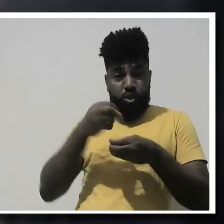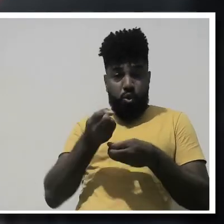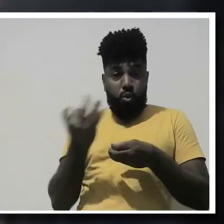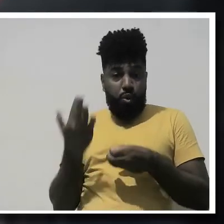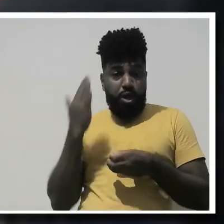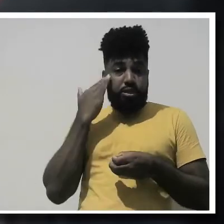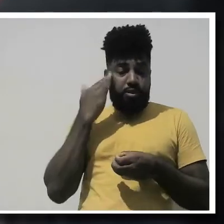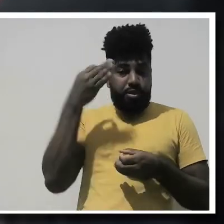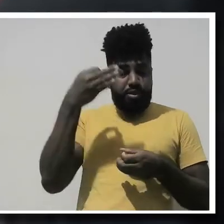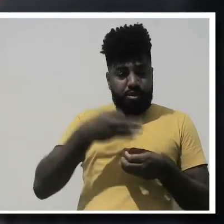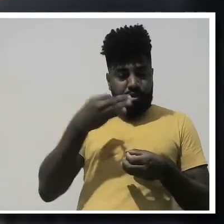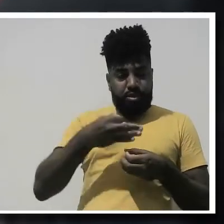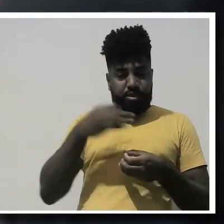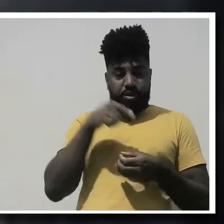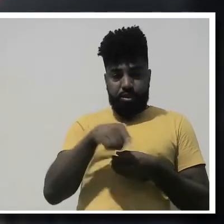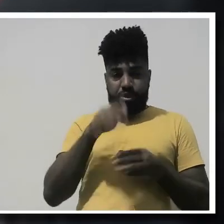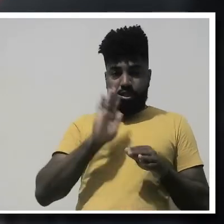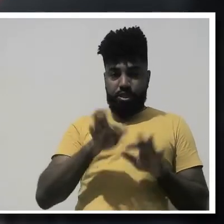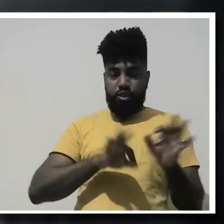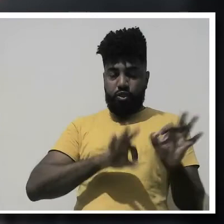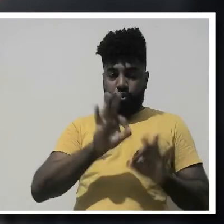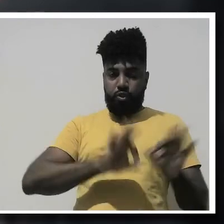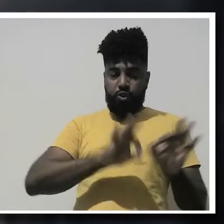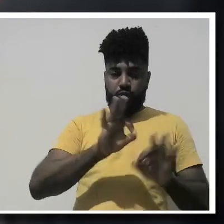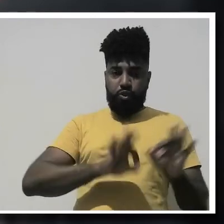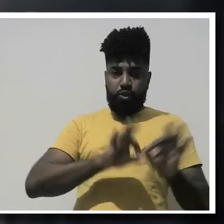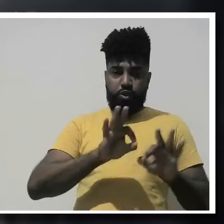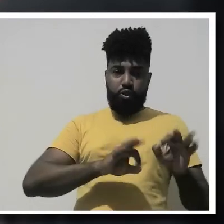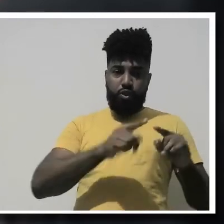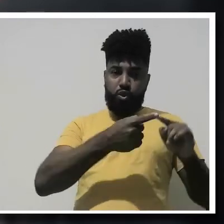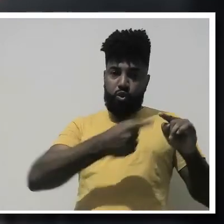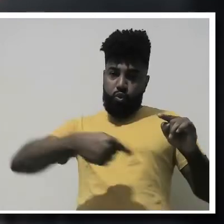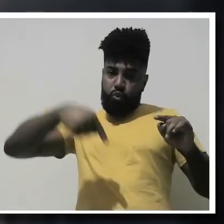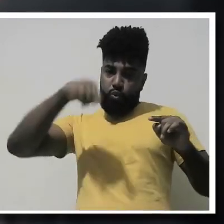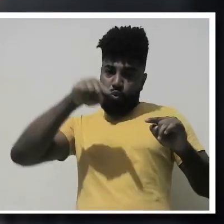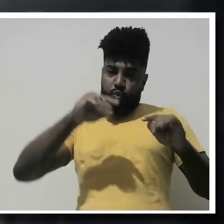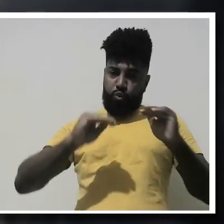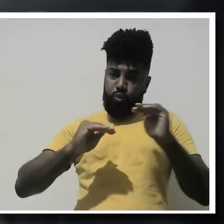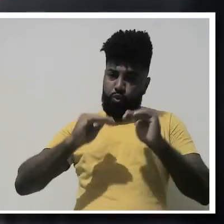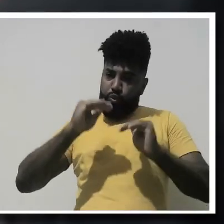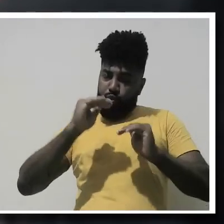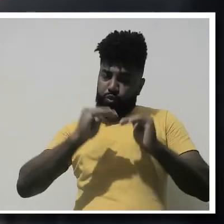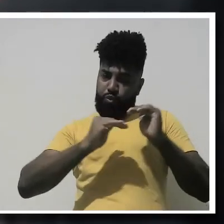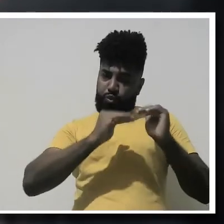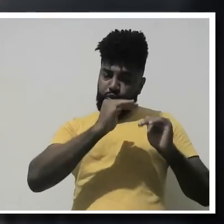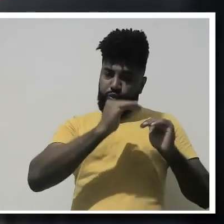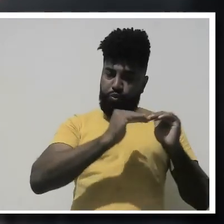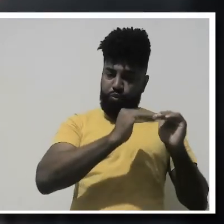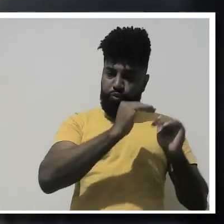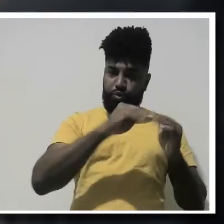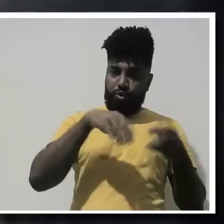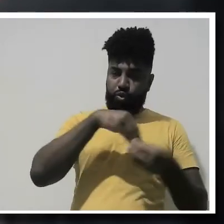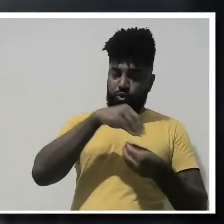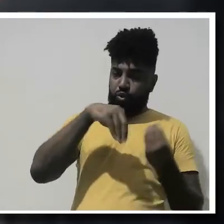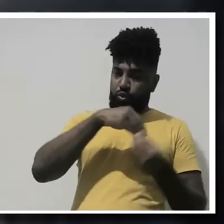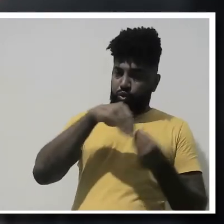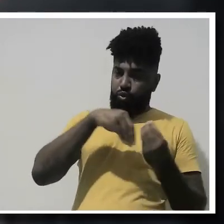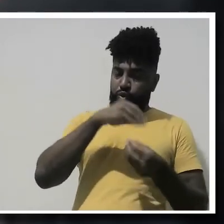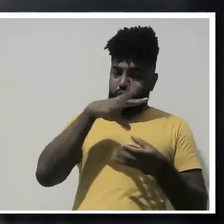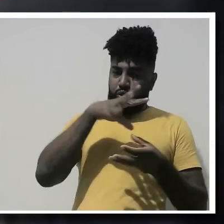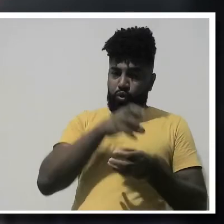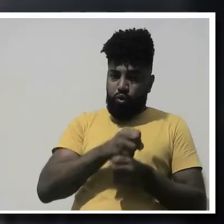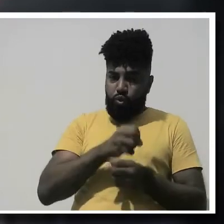esse gráfico te mostra exatamente isso. Isso que nós fizemos aqui chama-se de curva de calibração. Nós usamos soluções